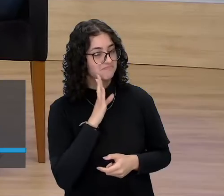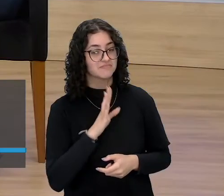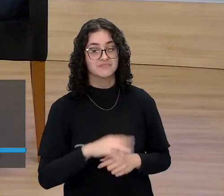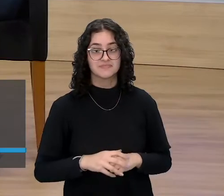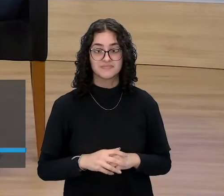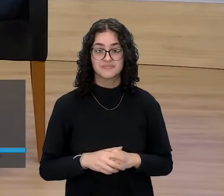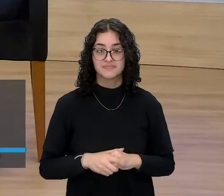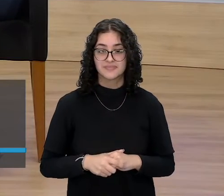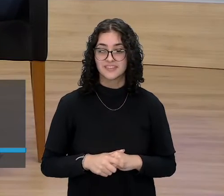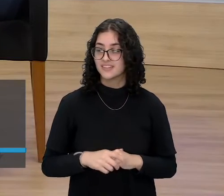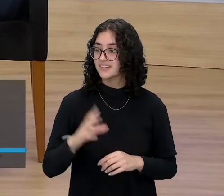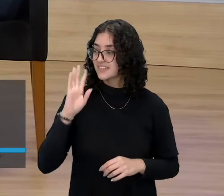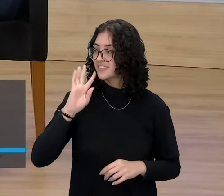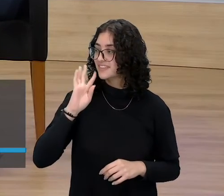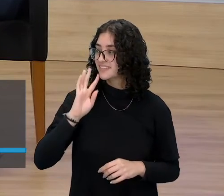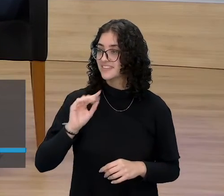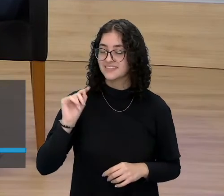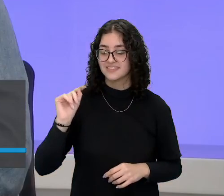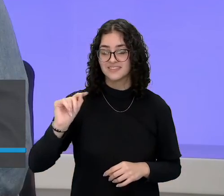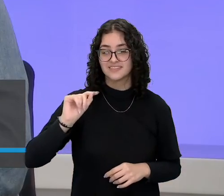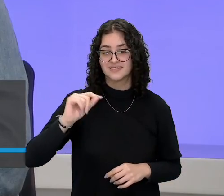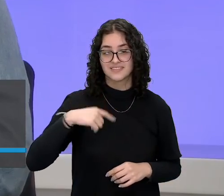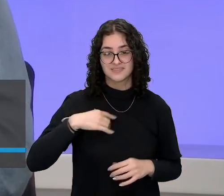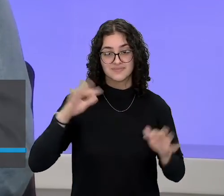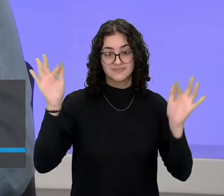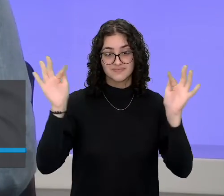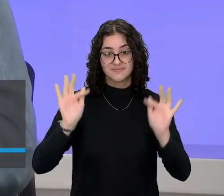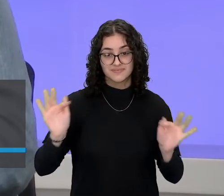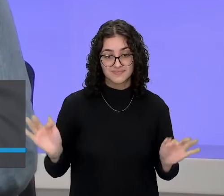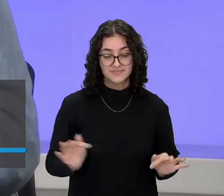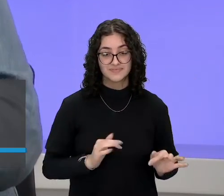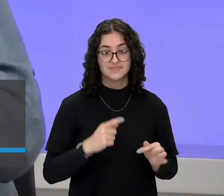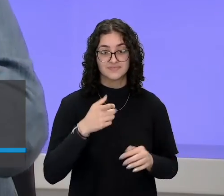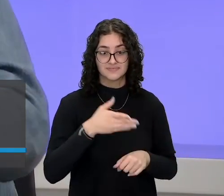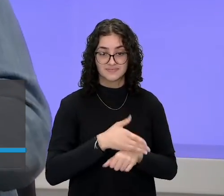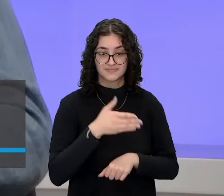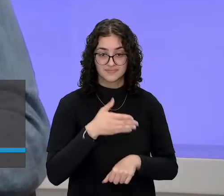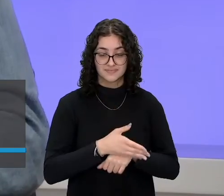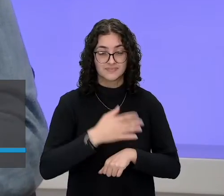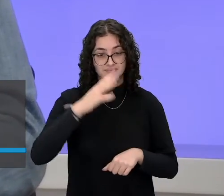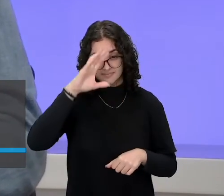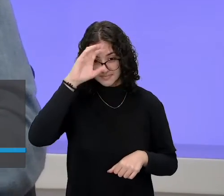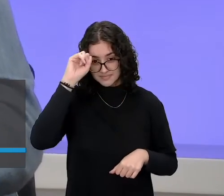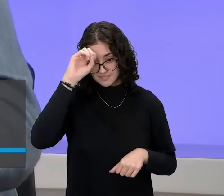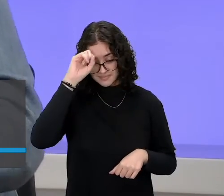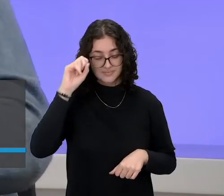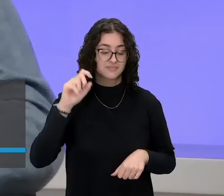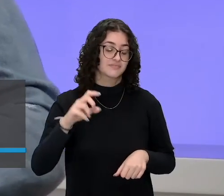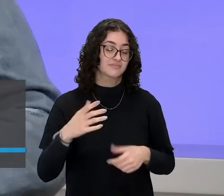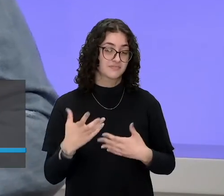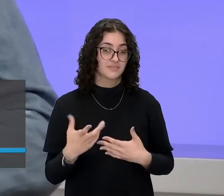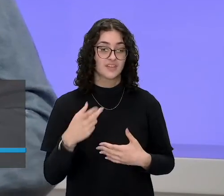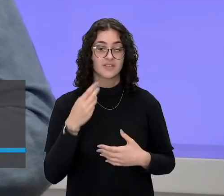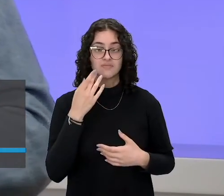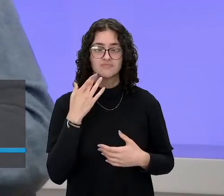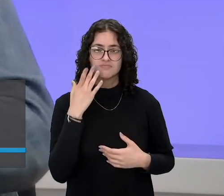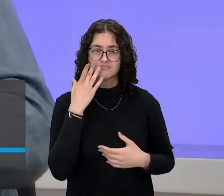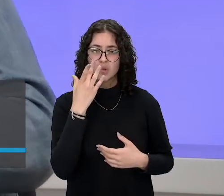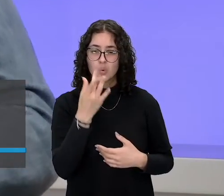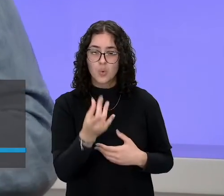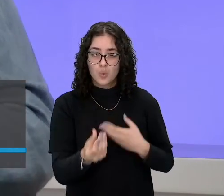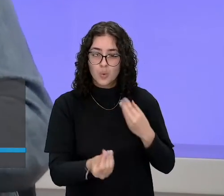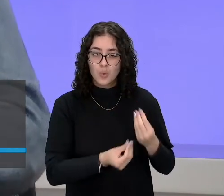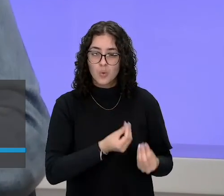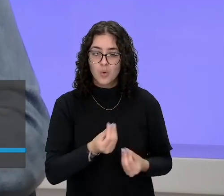estou aqui muito feliz, né, da sua presença, de aprender tanto, de ver como é essa